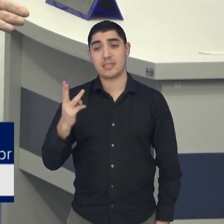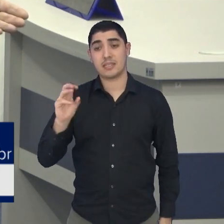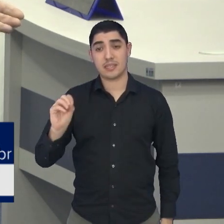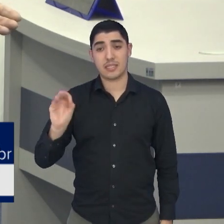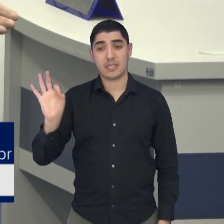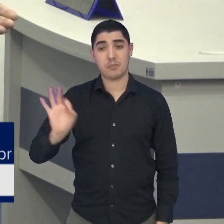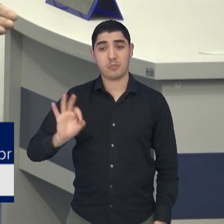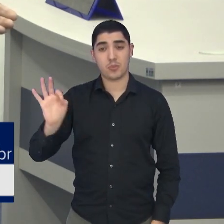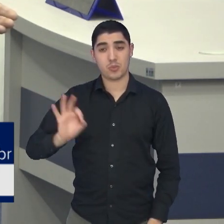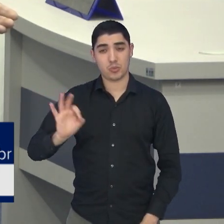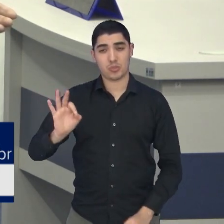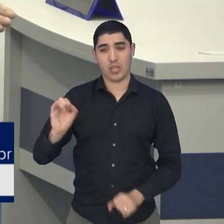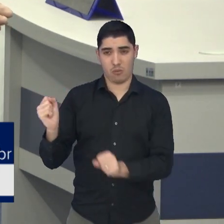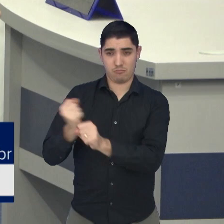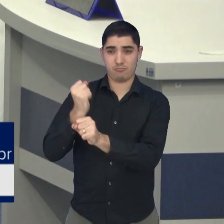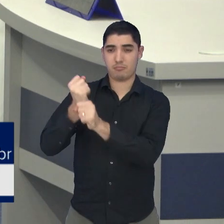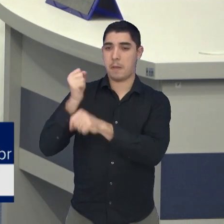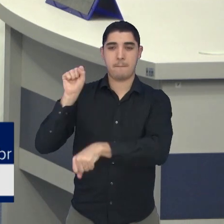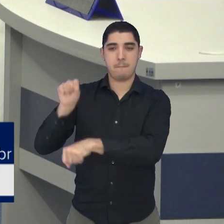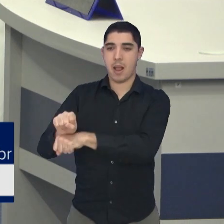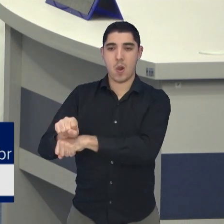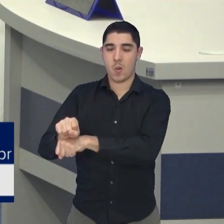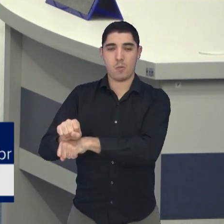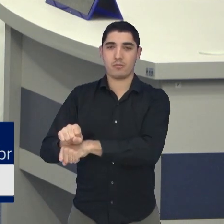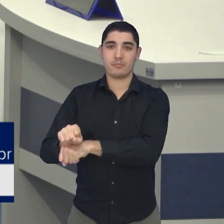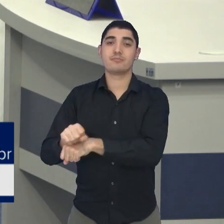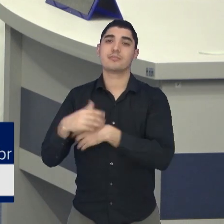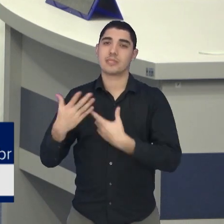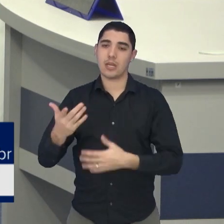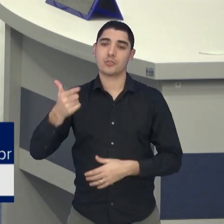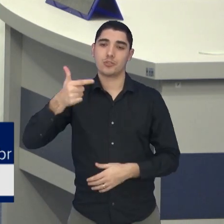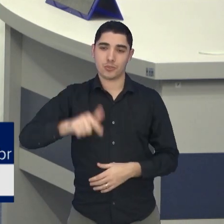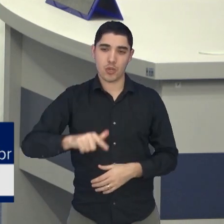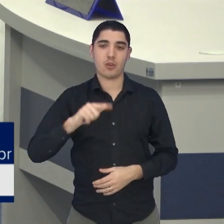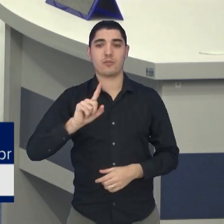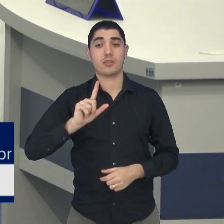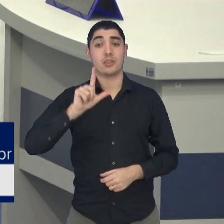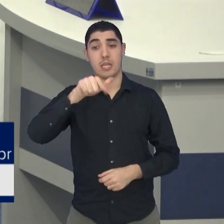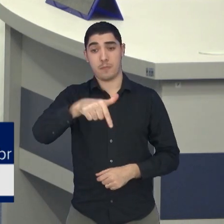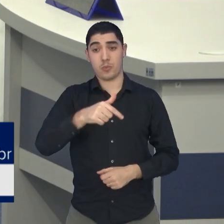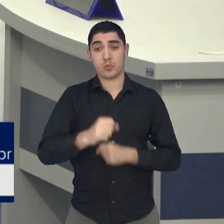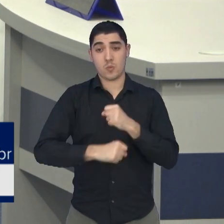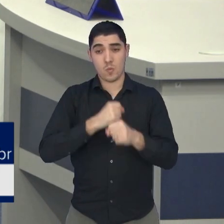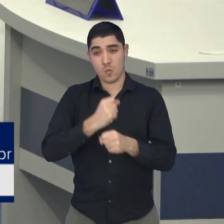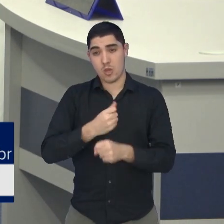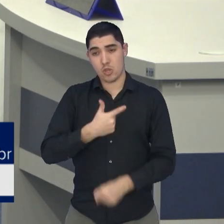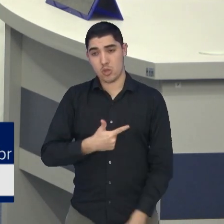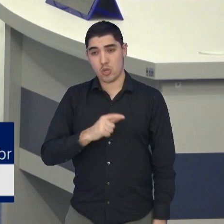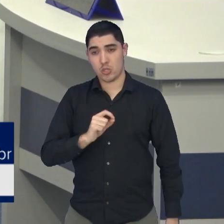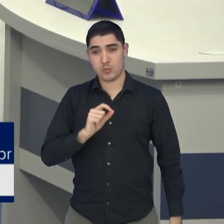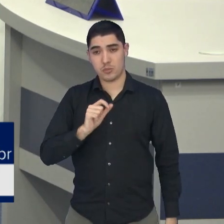podia fazer nada. Aí nós viemos corrigir, então, em 2017, tá?